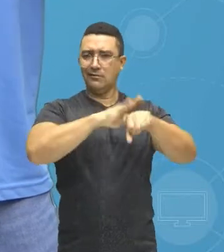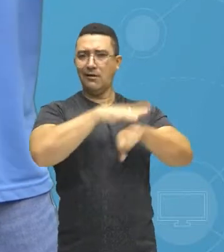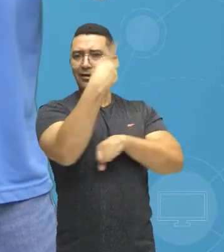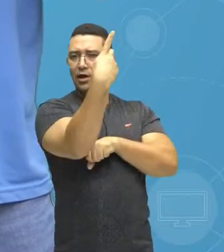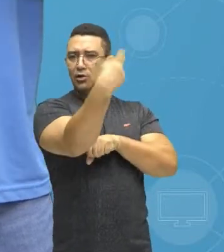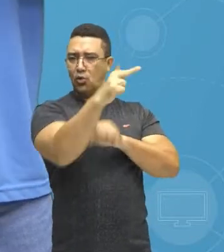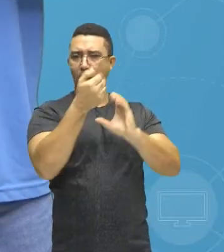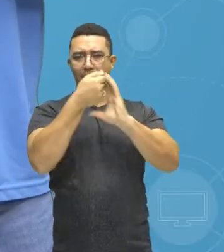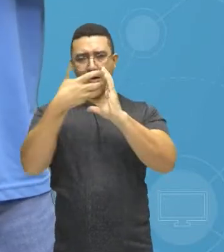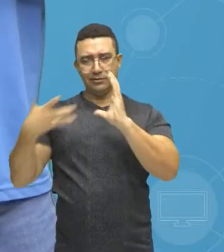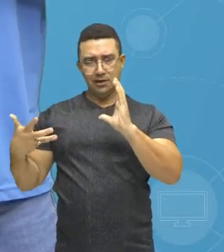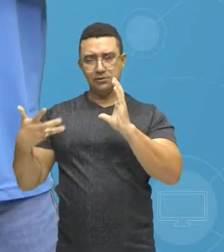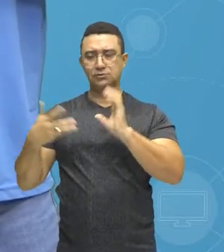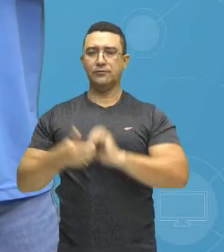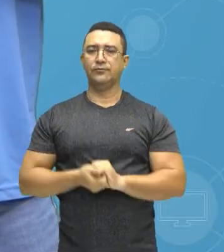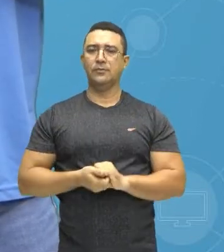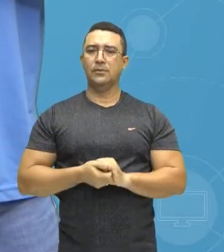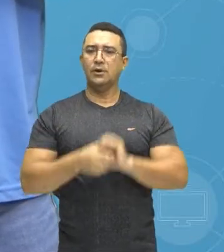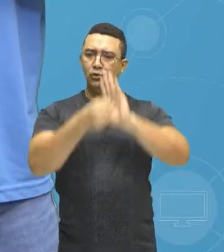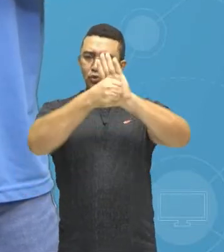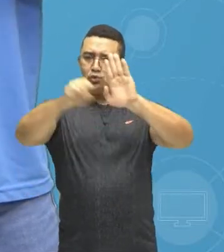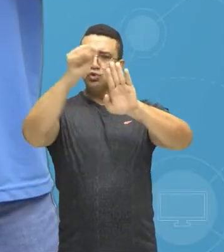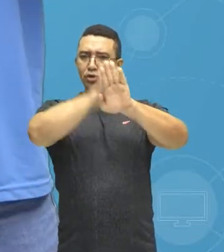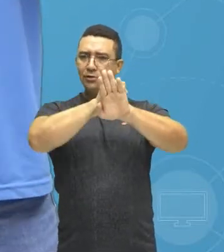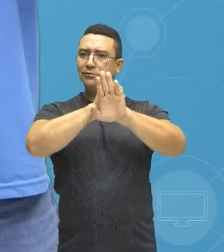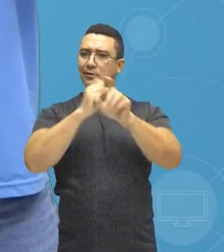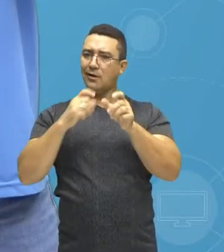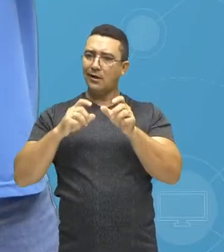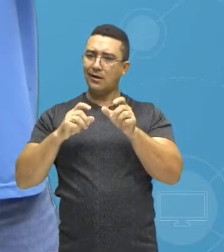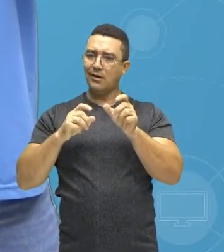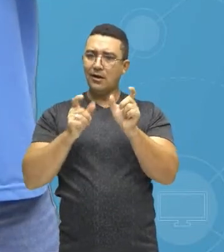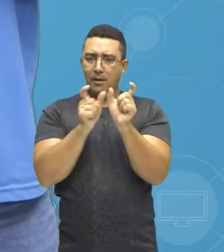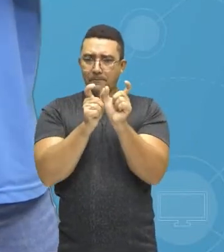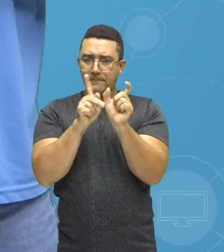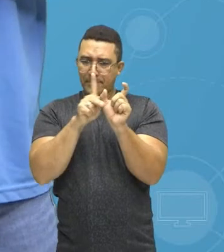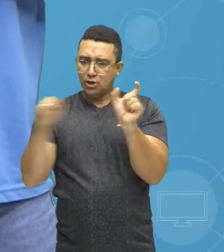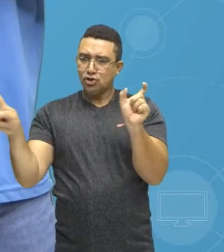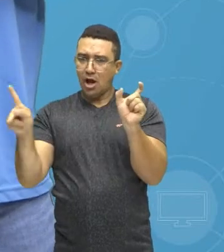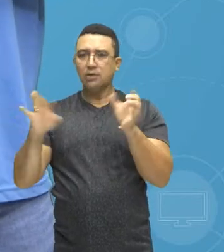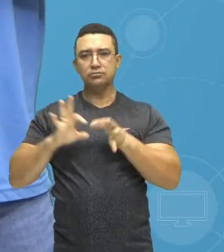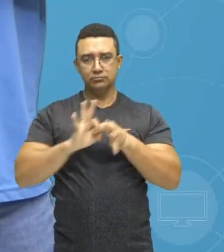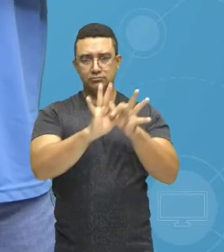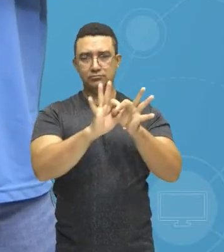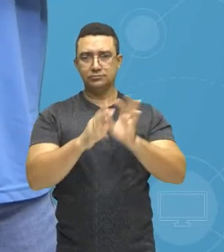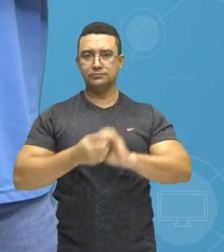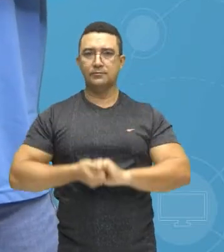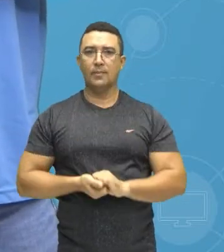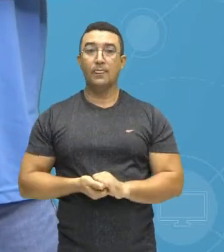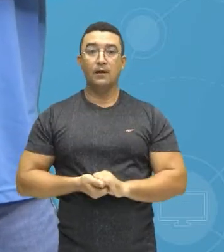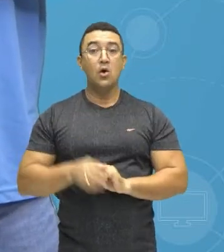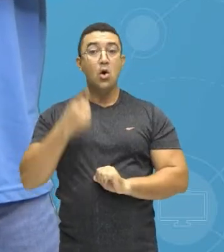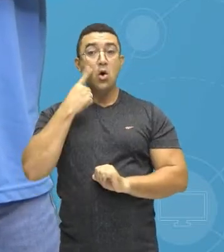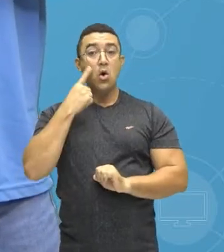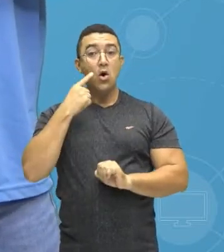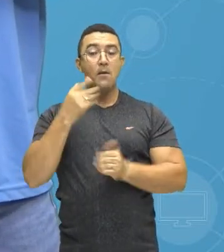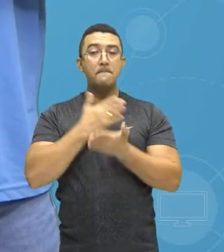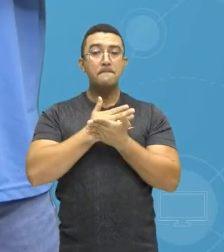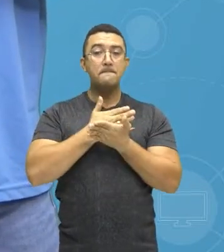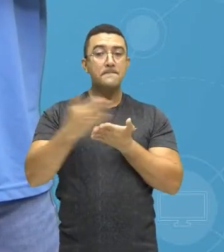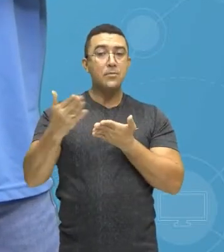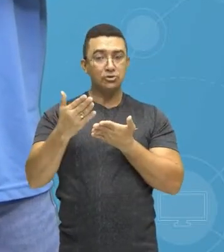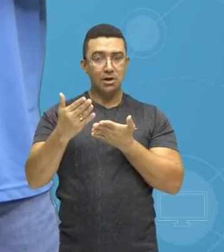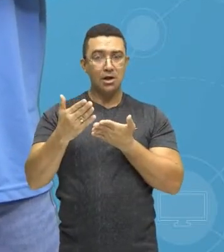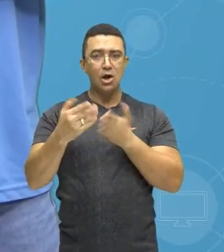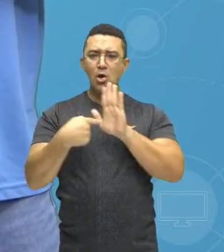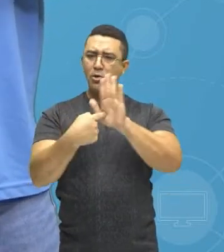característica, o sujeito ao predicativo. Vamos indicar aí alguns verbos de ligação? Olha só, verbos